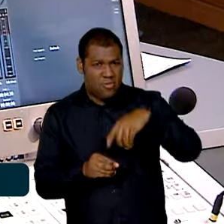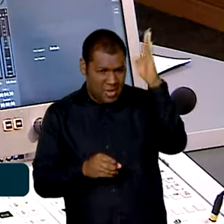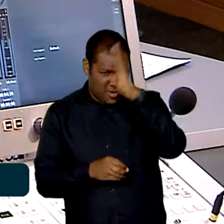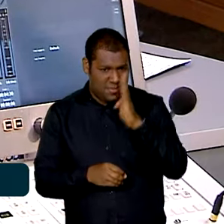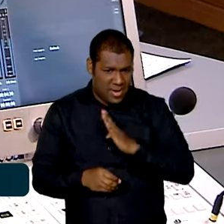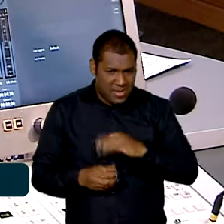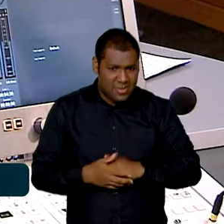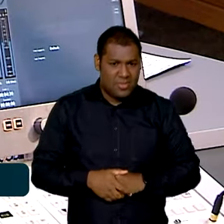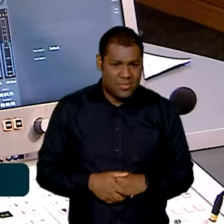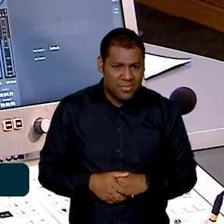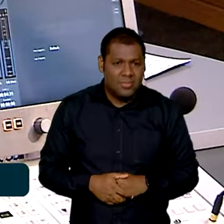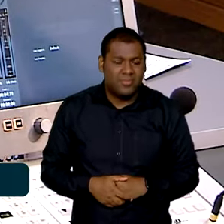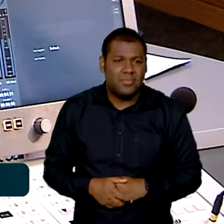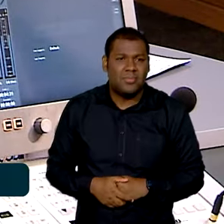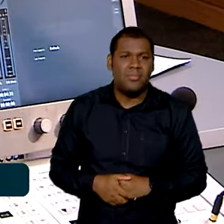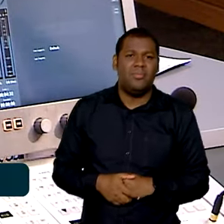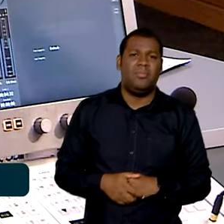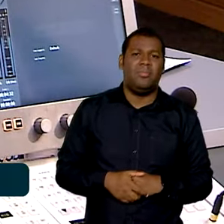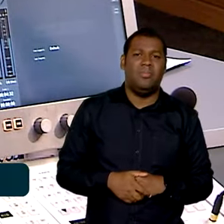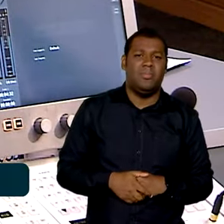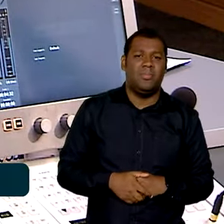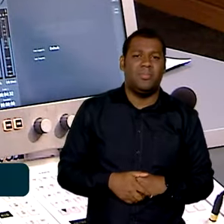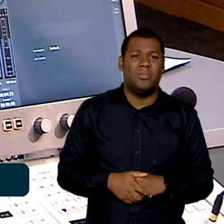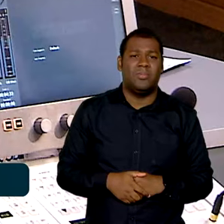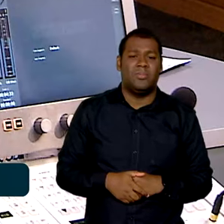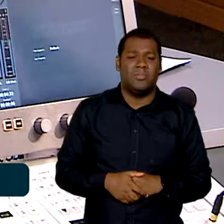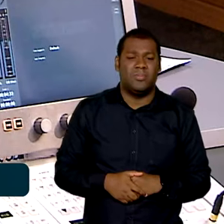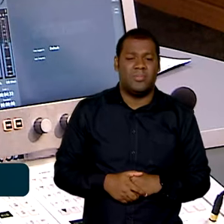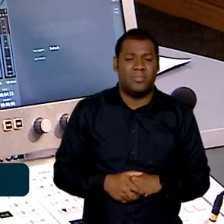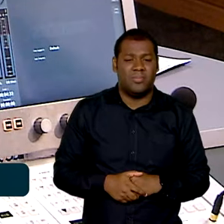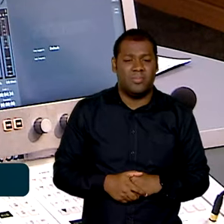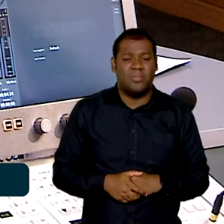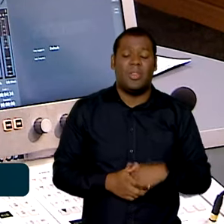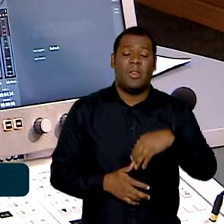alguém, amigo seu que você gosta, voltar ou visitar o Brasil?